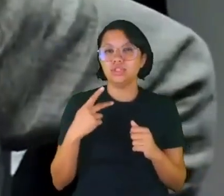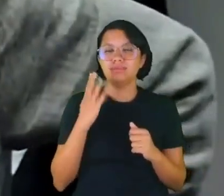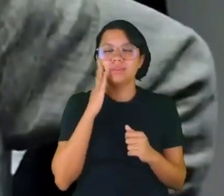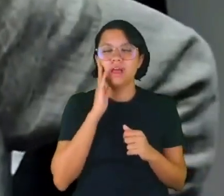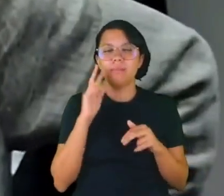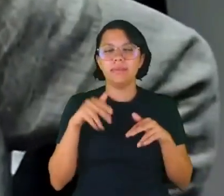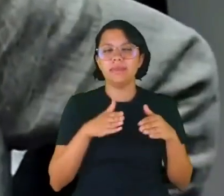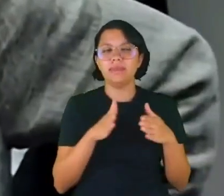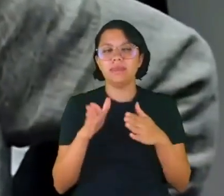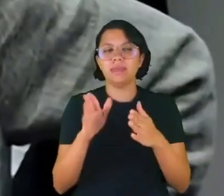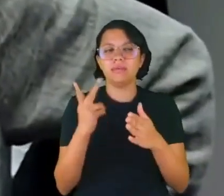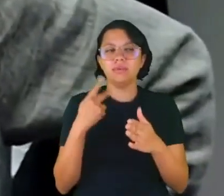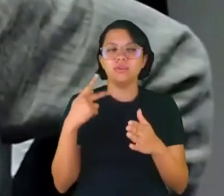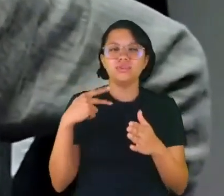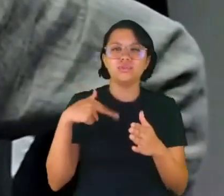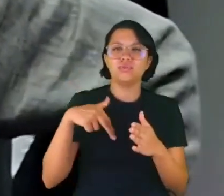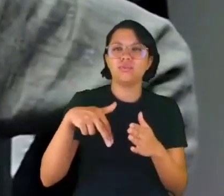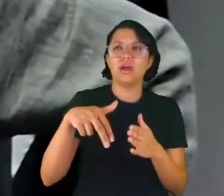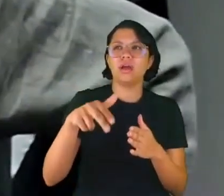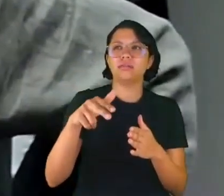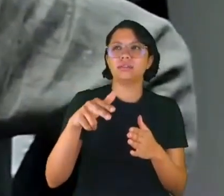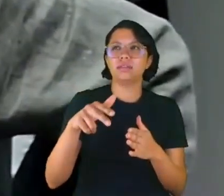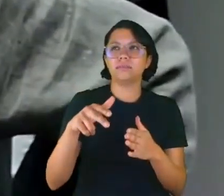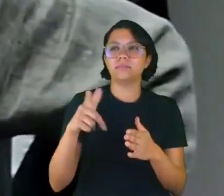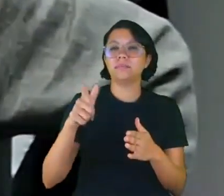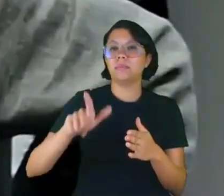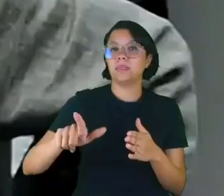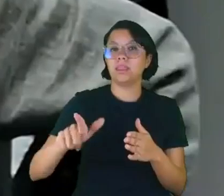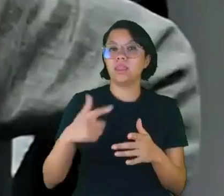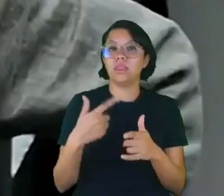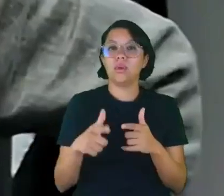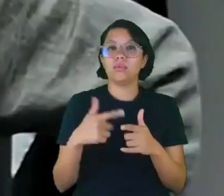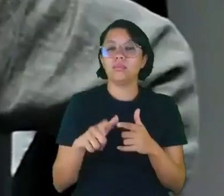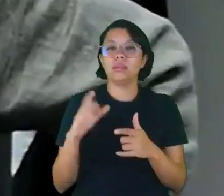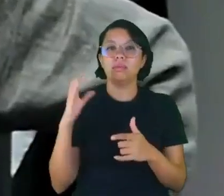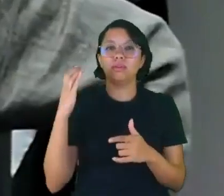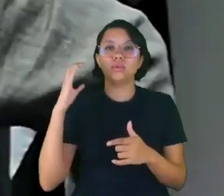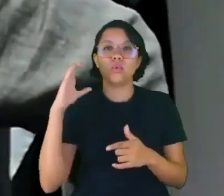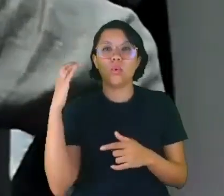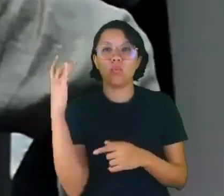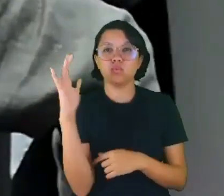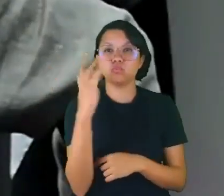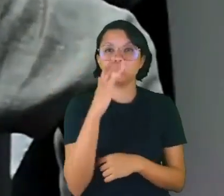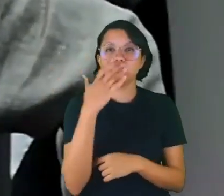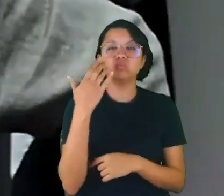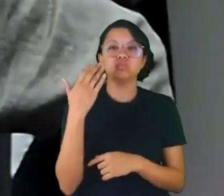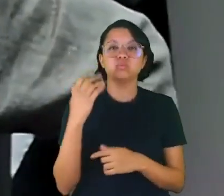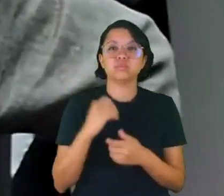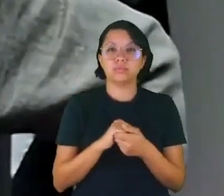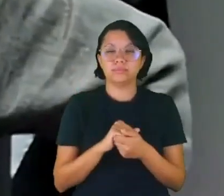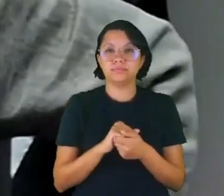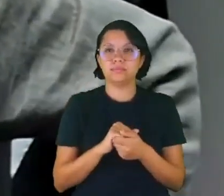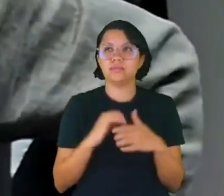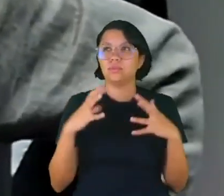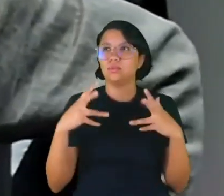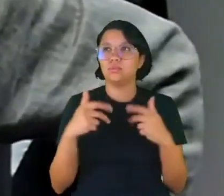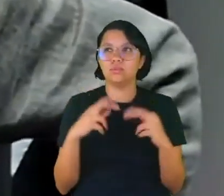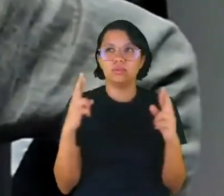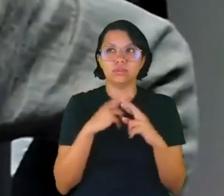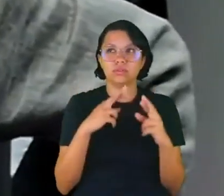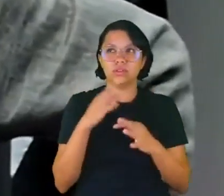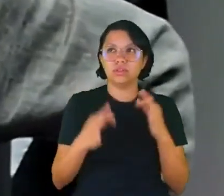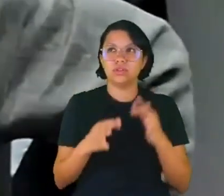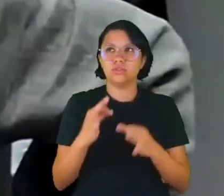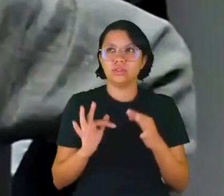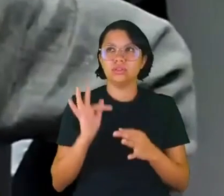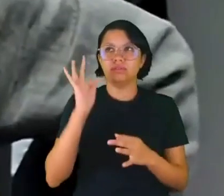vamos seguir com isso. E outra é o problema do clima, que tem tudo a ver com a Justiça Federal. O problema